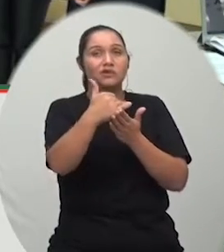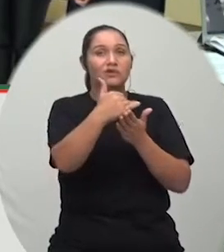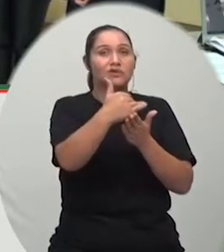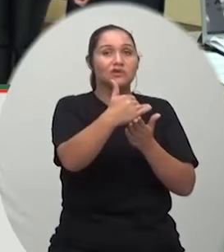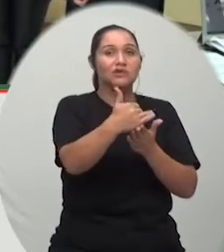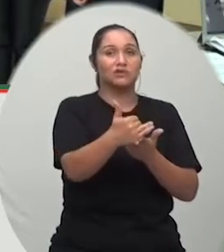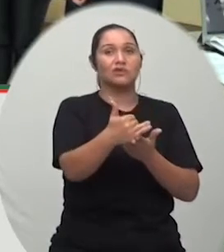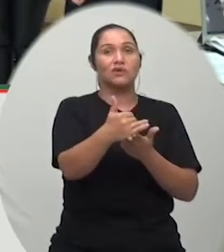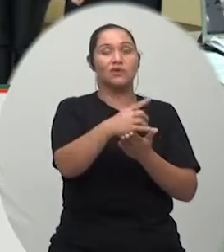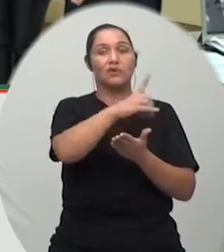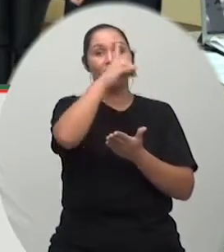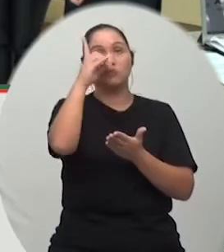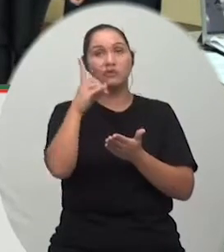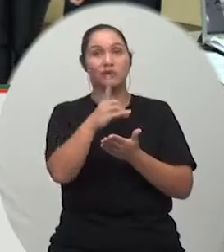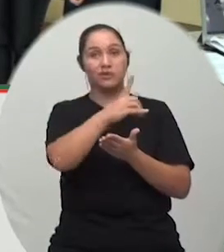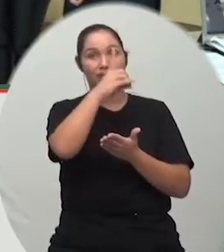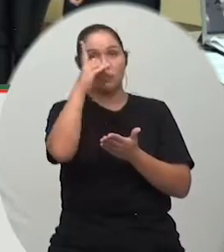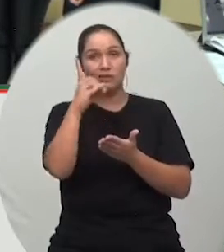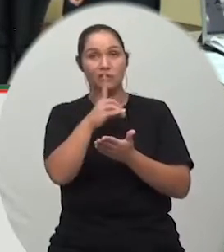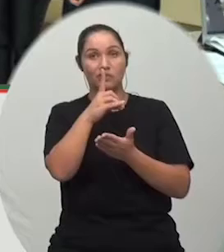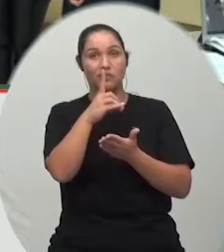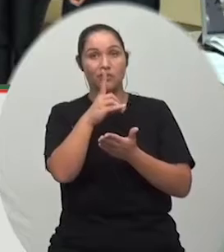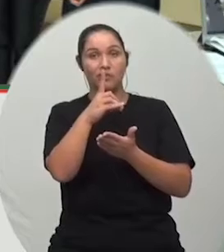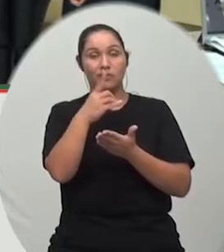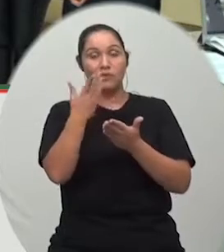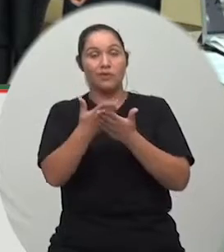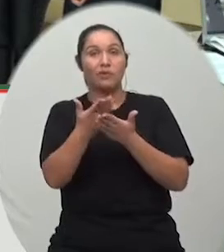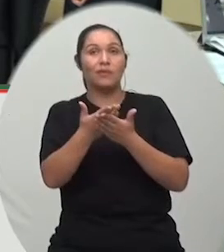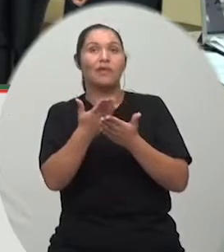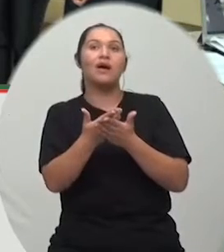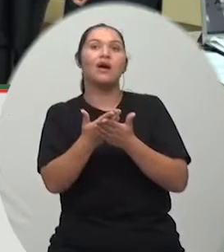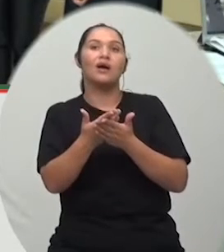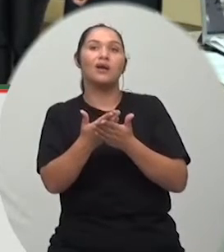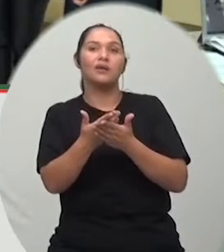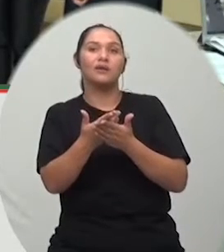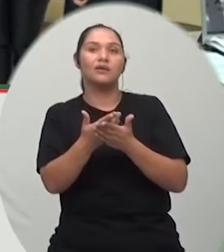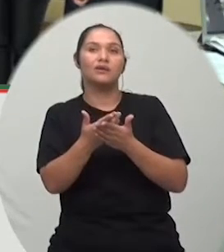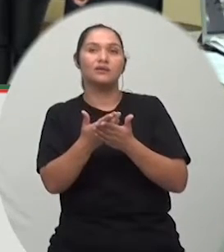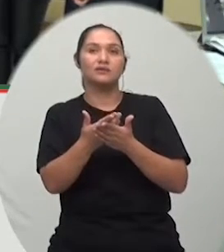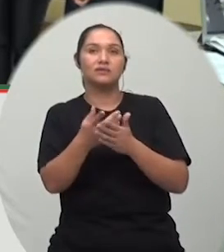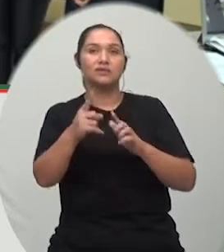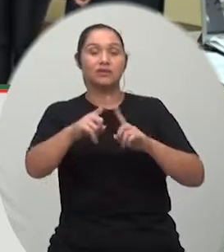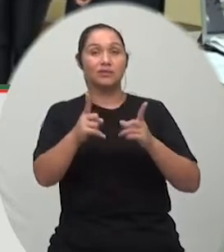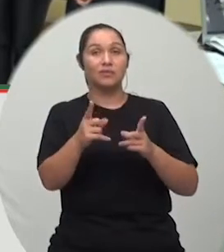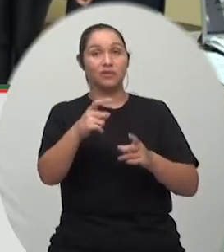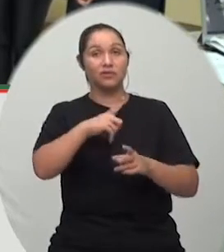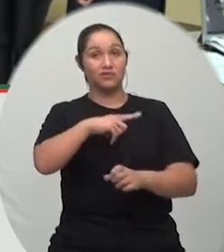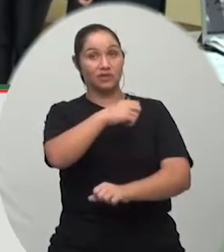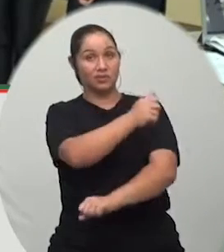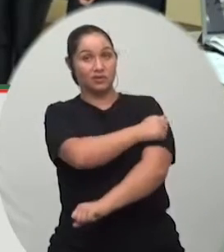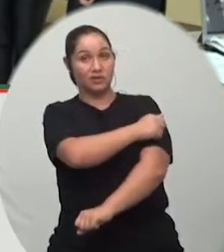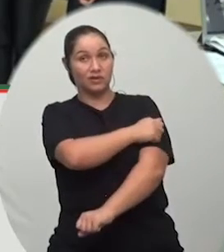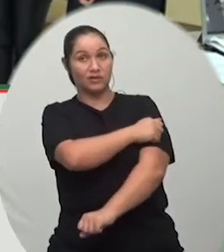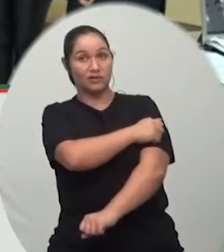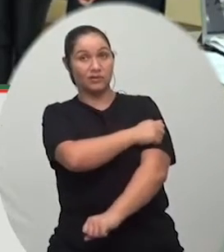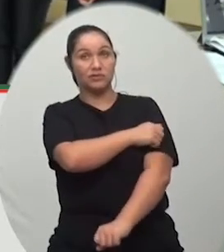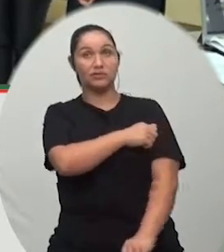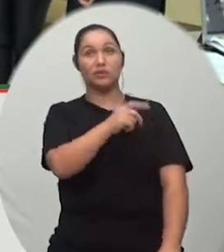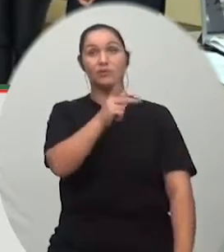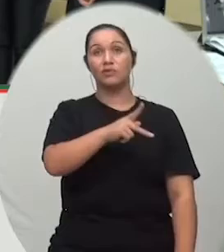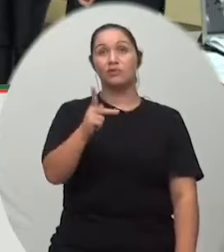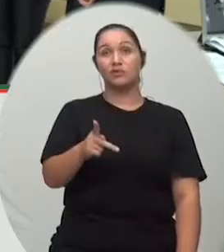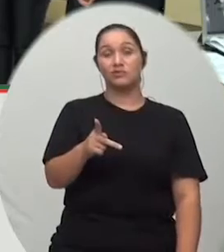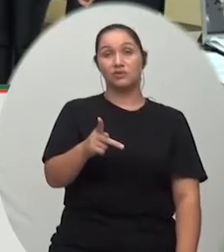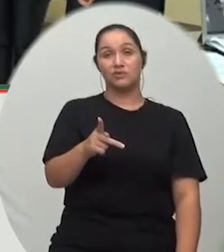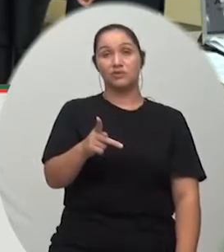no domingo, no exame da OAB, é porque a gente teve ao nosso lado professores e estudantes que quiseram, junto conosco, ir lá no